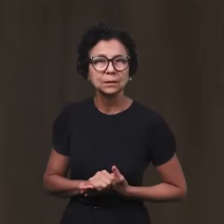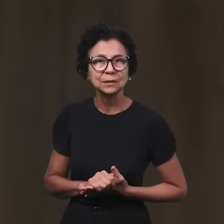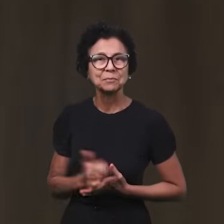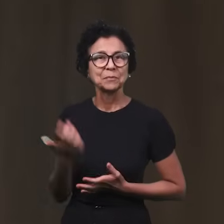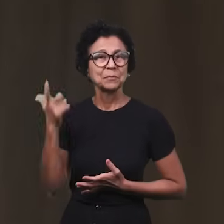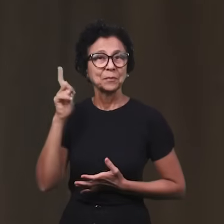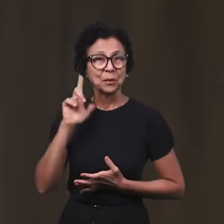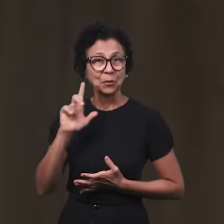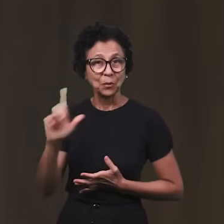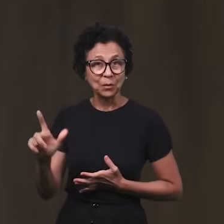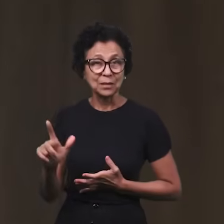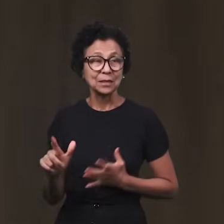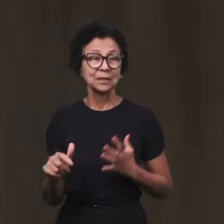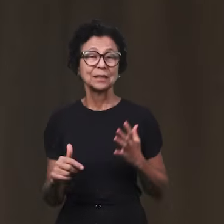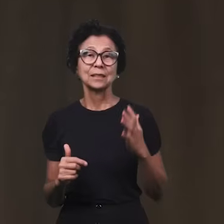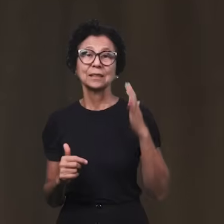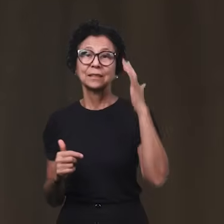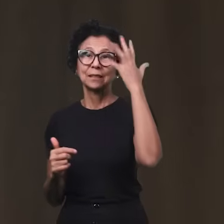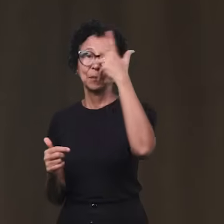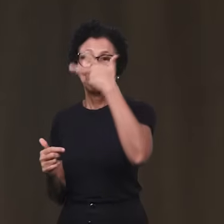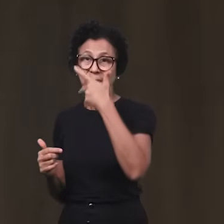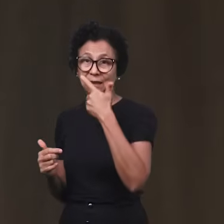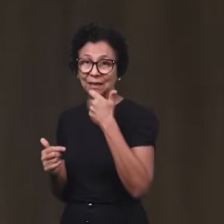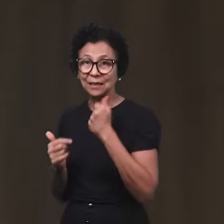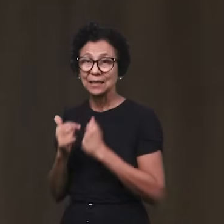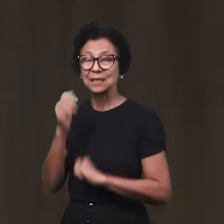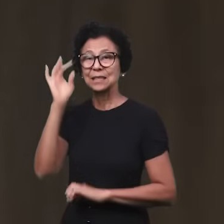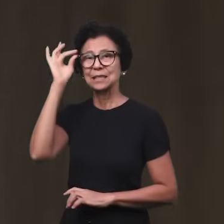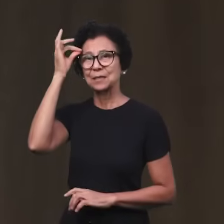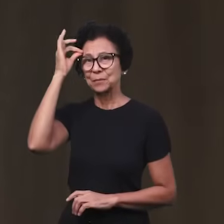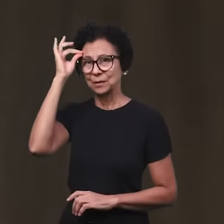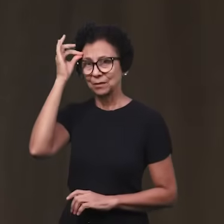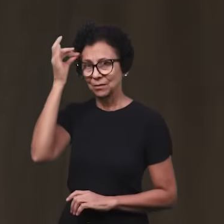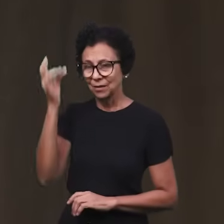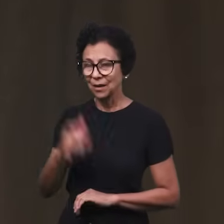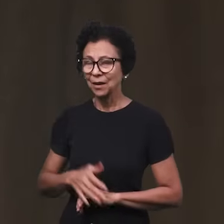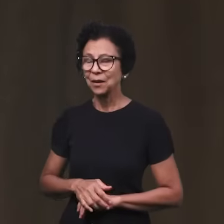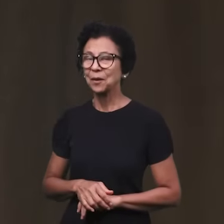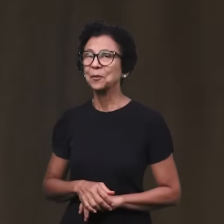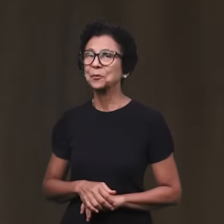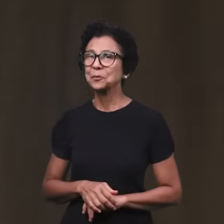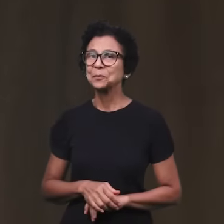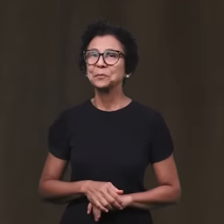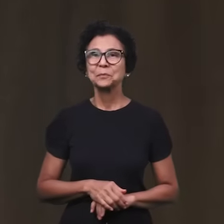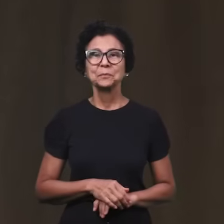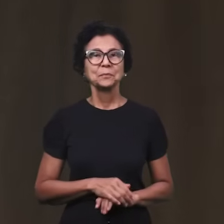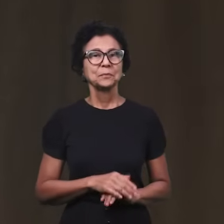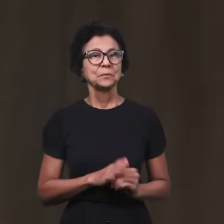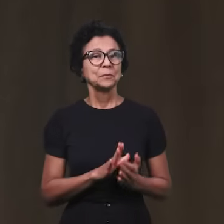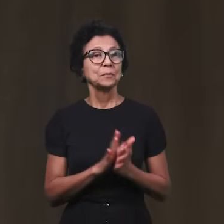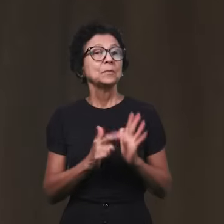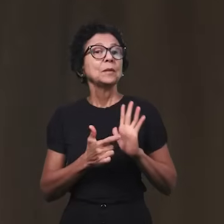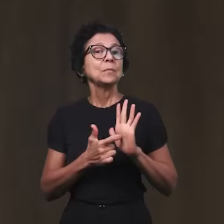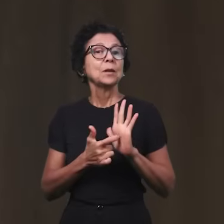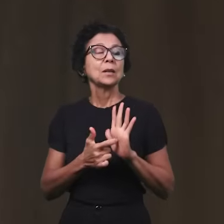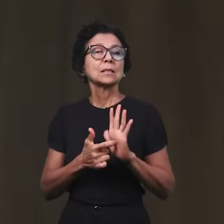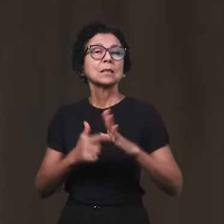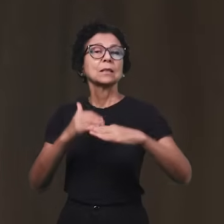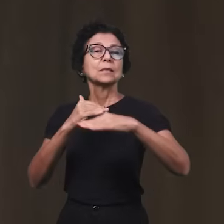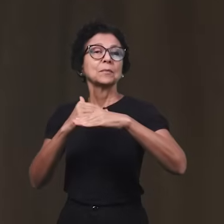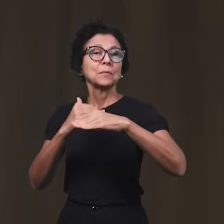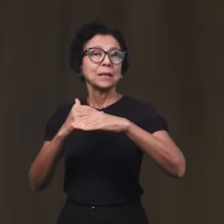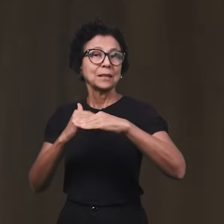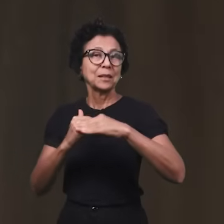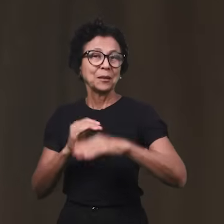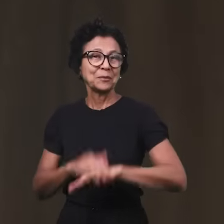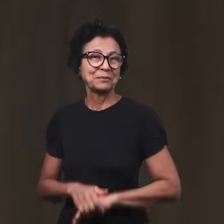essa beleza, esse adorno espiritual, para ser essa mulher descrita em 1 Pedro, a palavra do Senhor traz aqui já